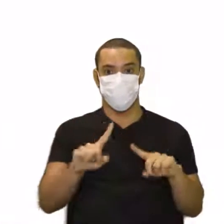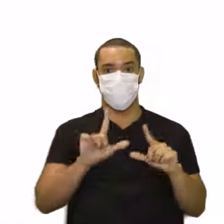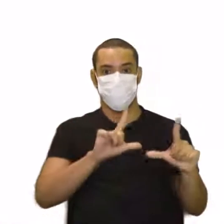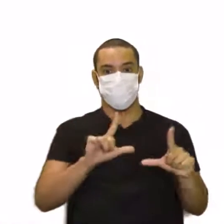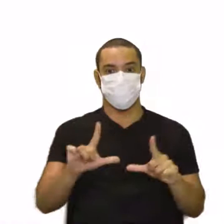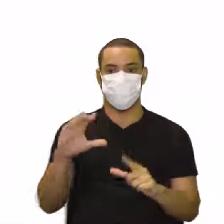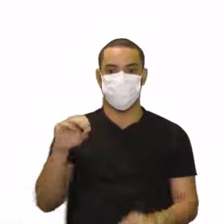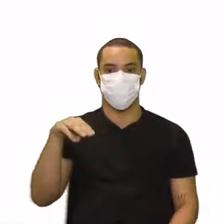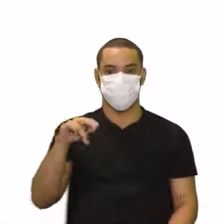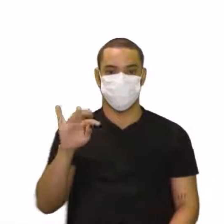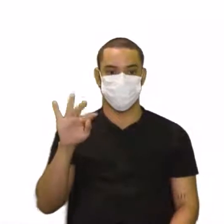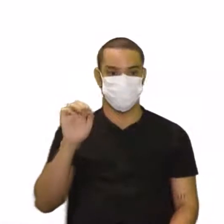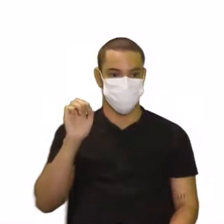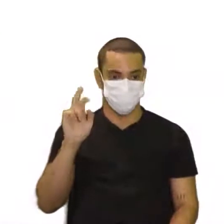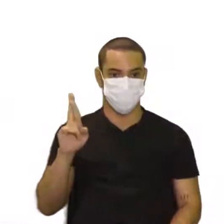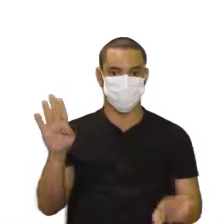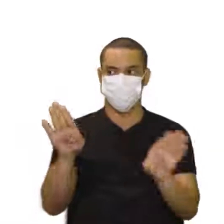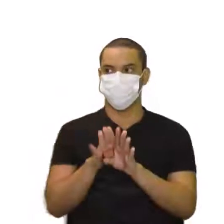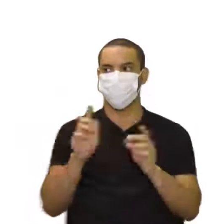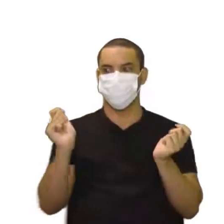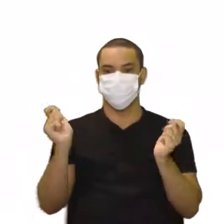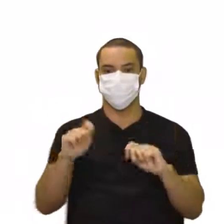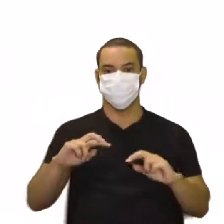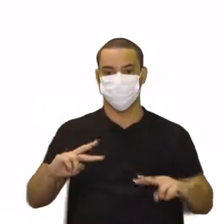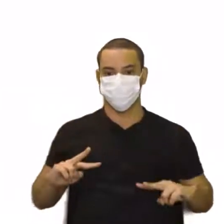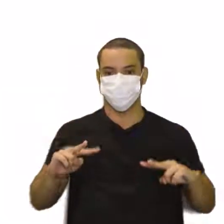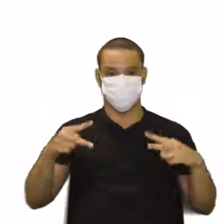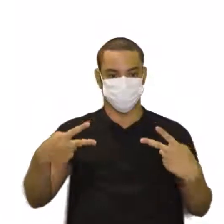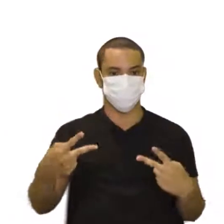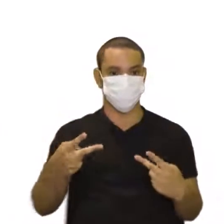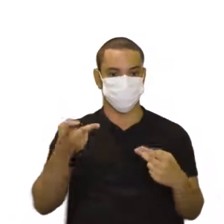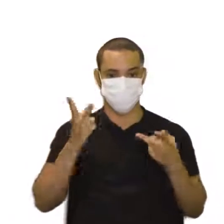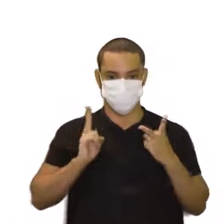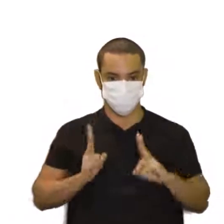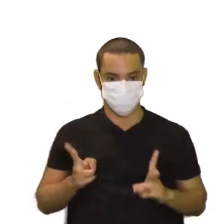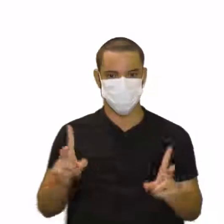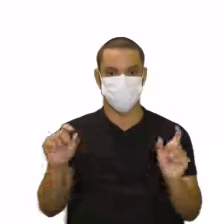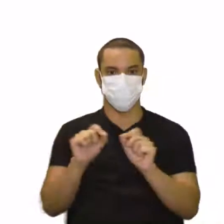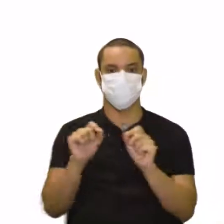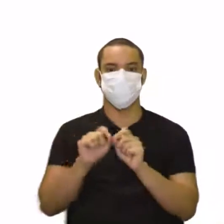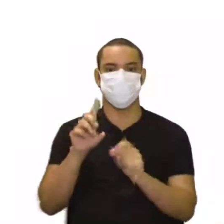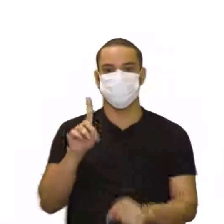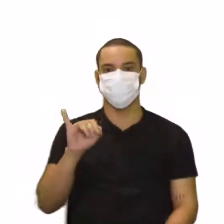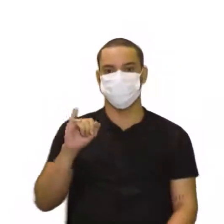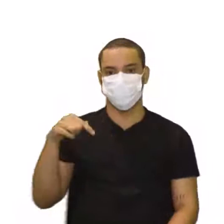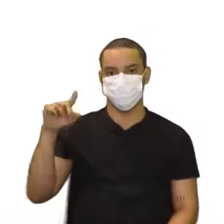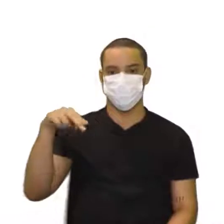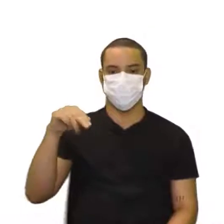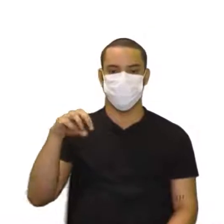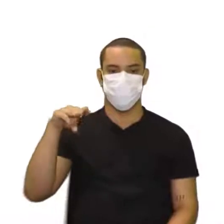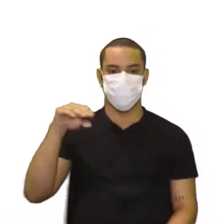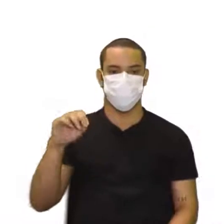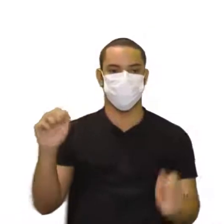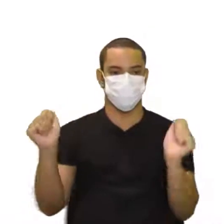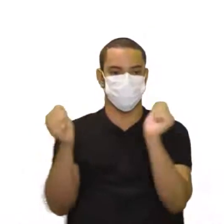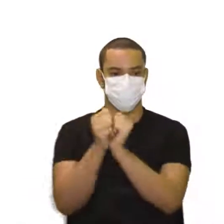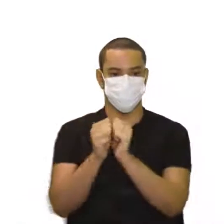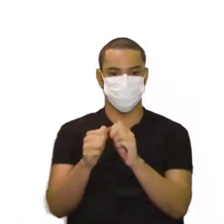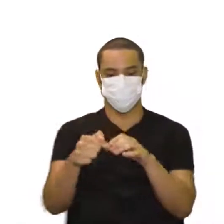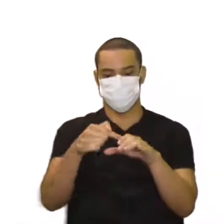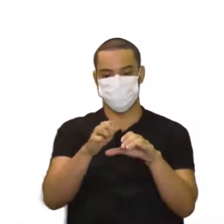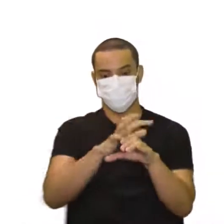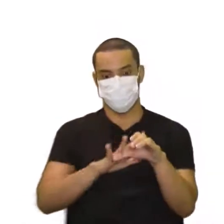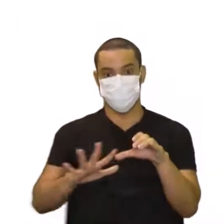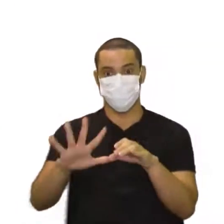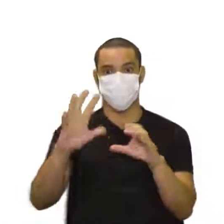do comutador e transmite, pessoal, a corrente contínua produzida pelo dínamo a um circuito exterior, né, para o